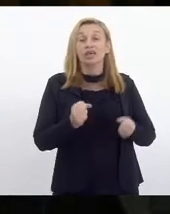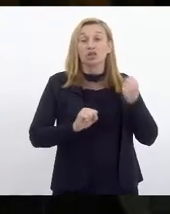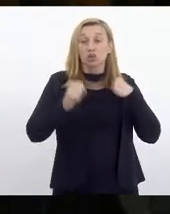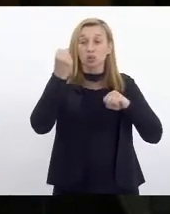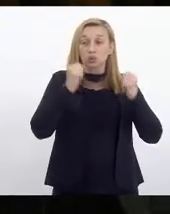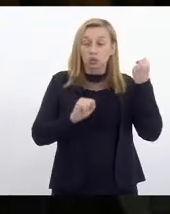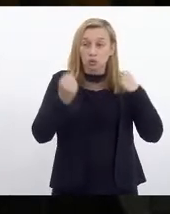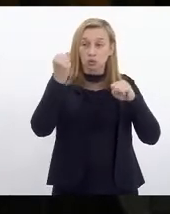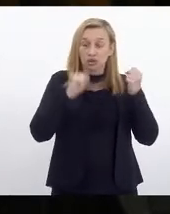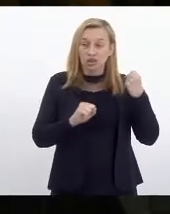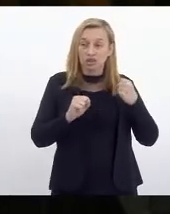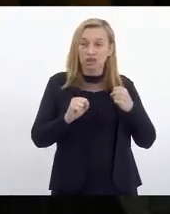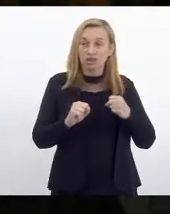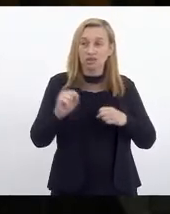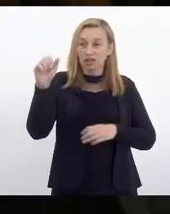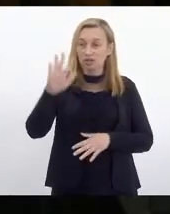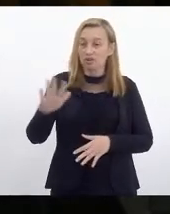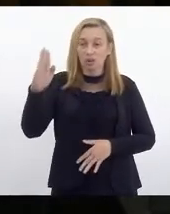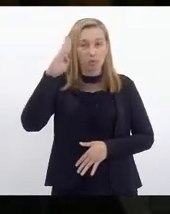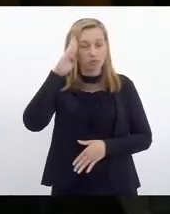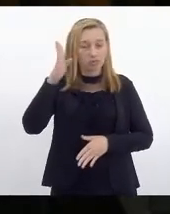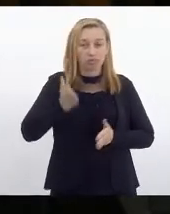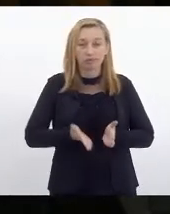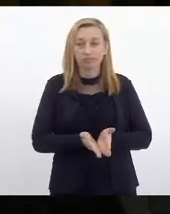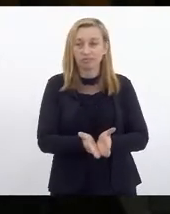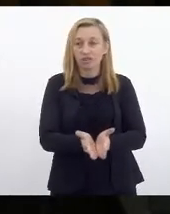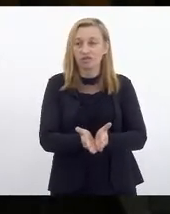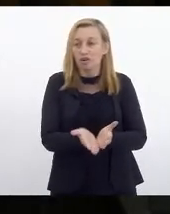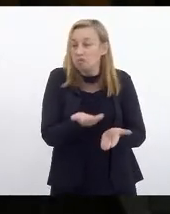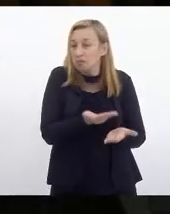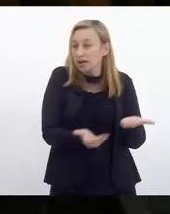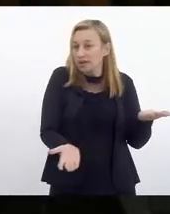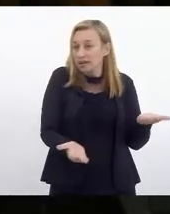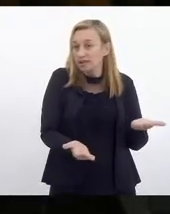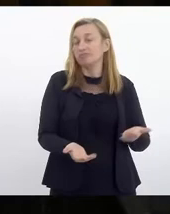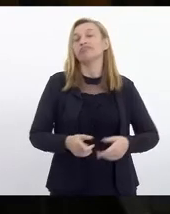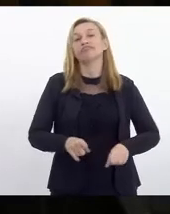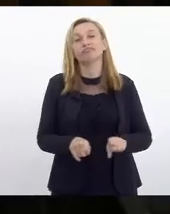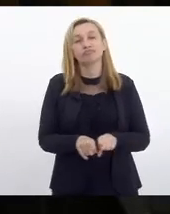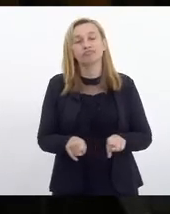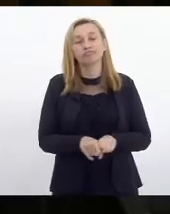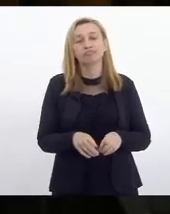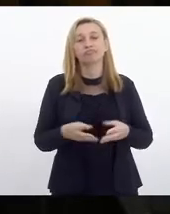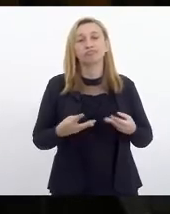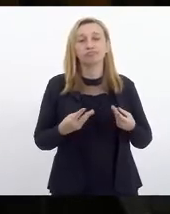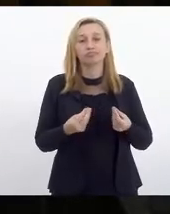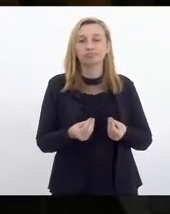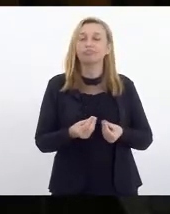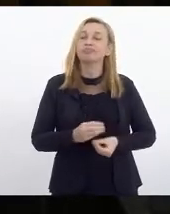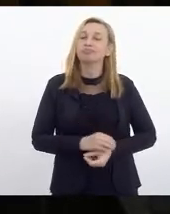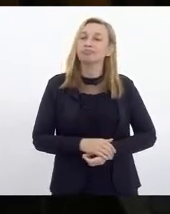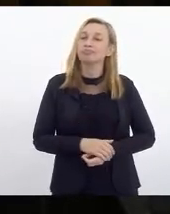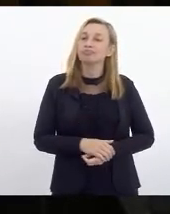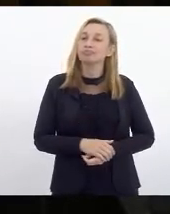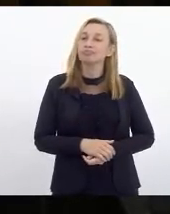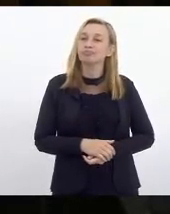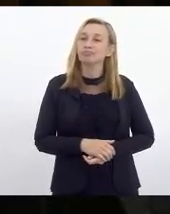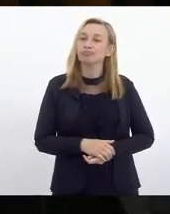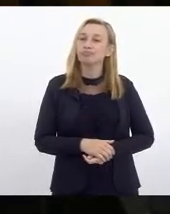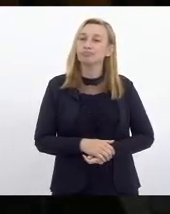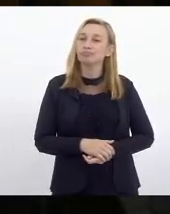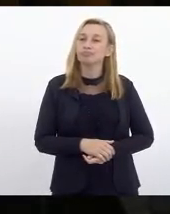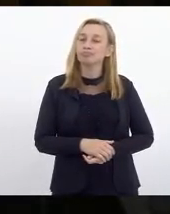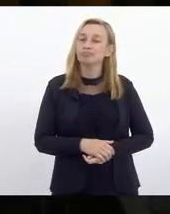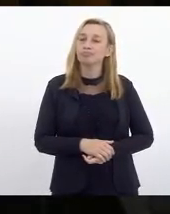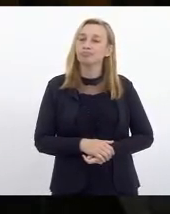principalmente à naval. Tem o item depreciação, que dá depreciação